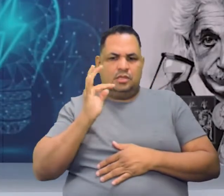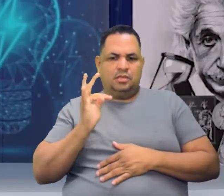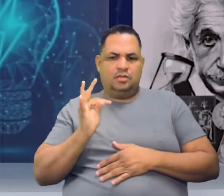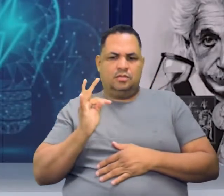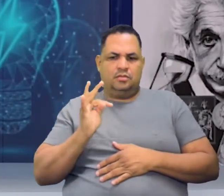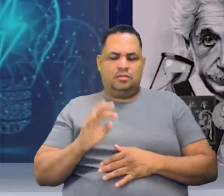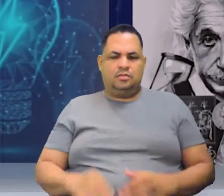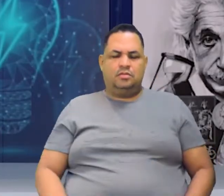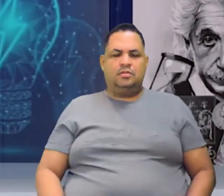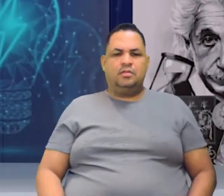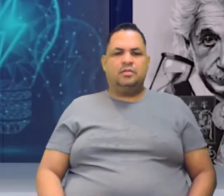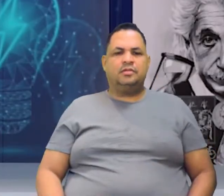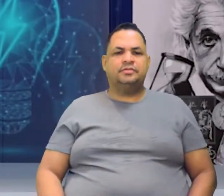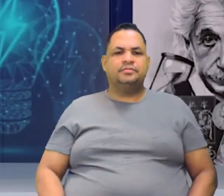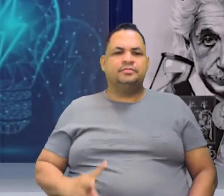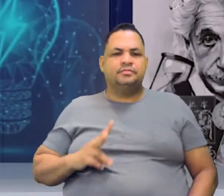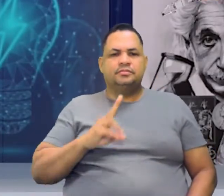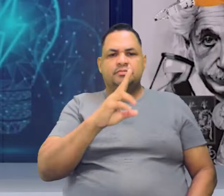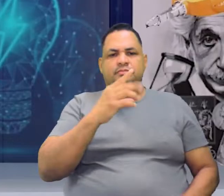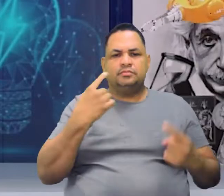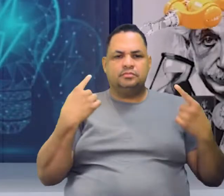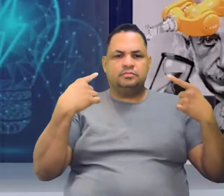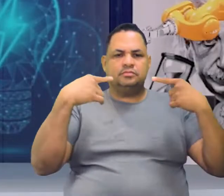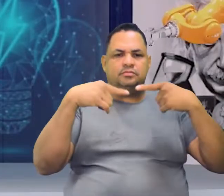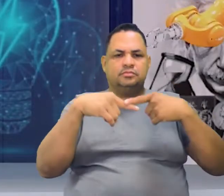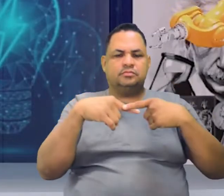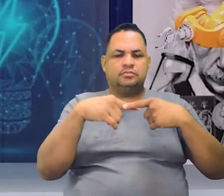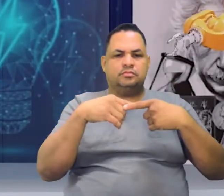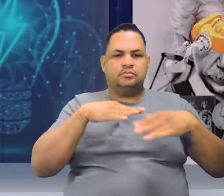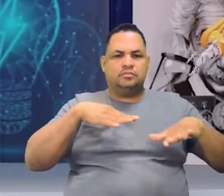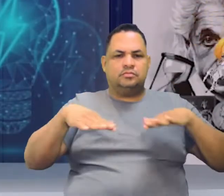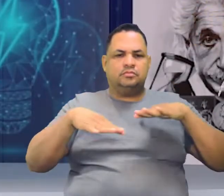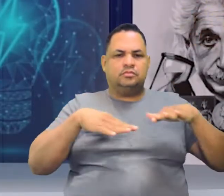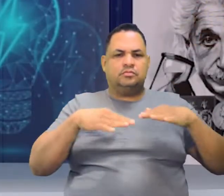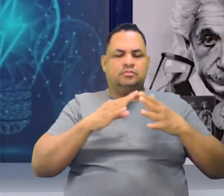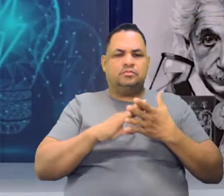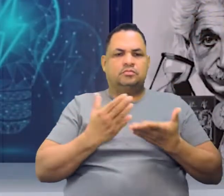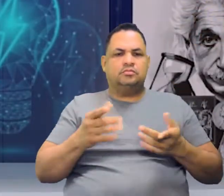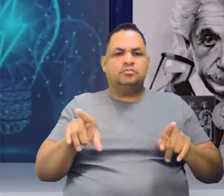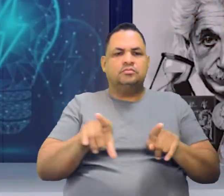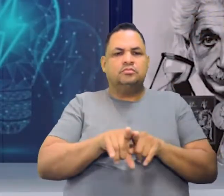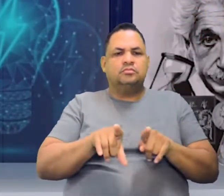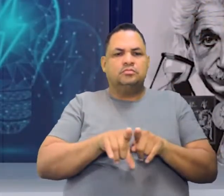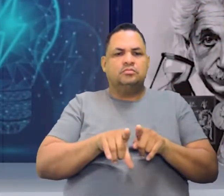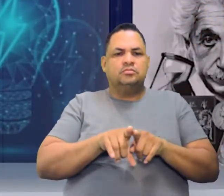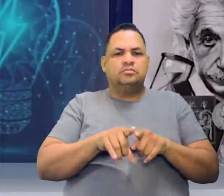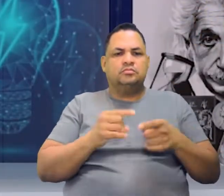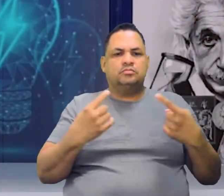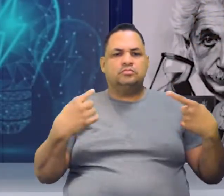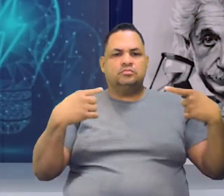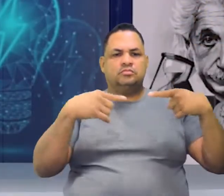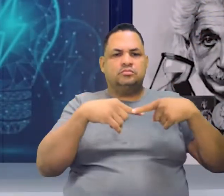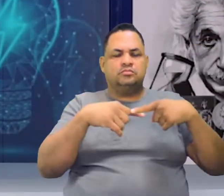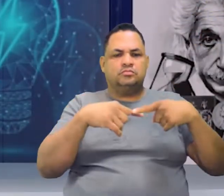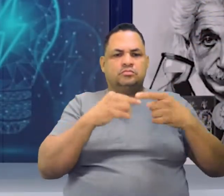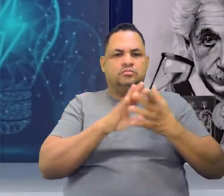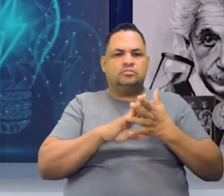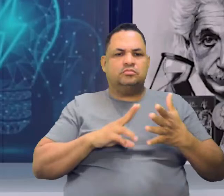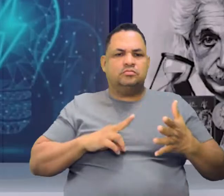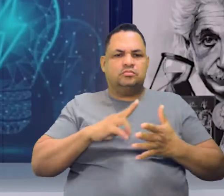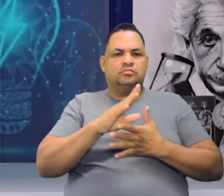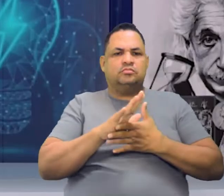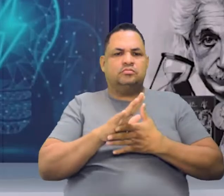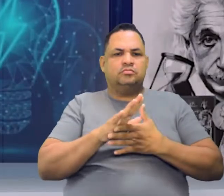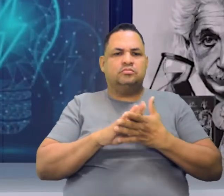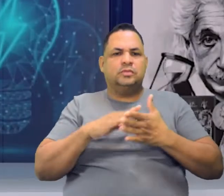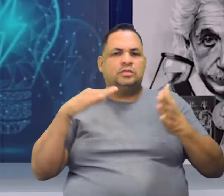força de atrito, é uma força que se opõe à de movimento. Outra força que se opõe ao movimento, por exemplo, força de resistência